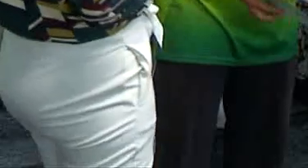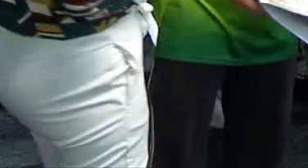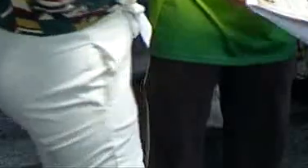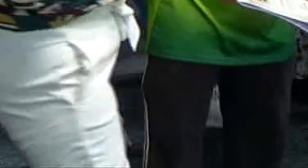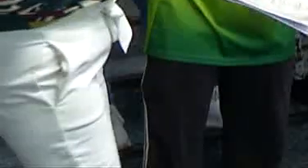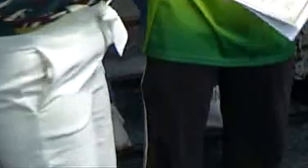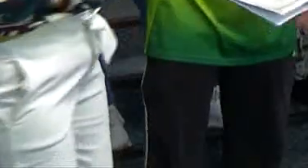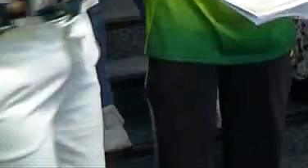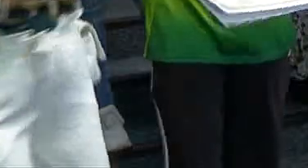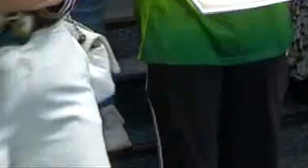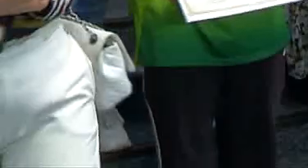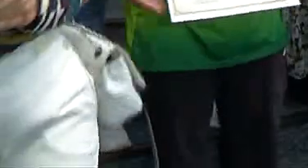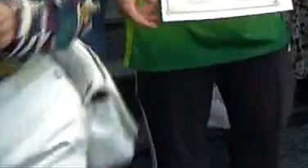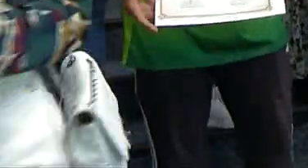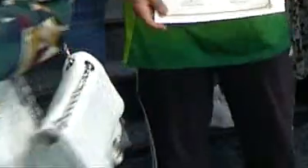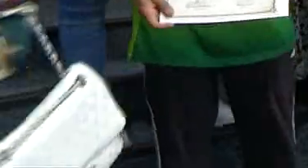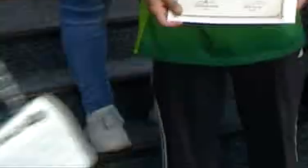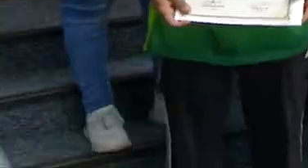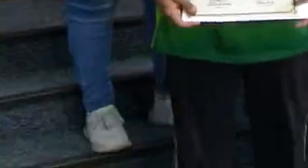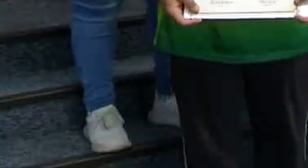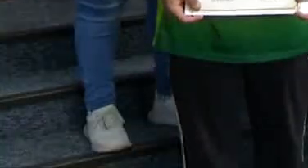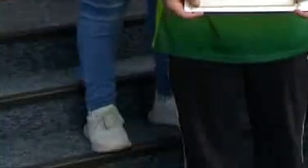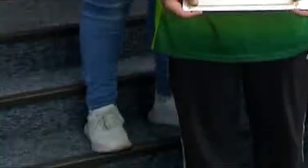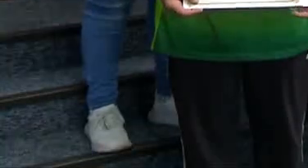iremos agora para uma